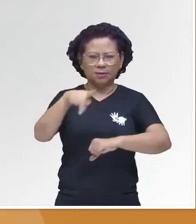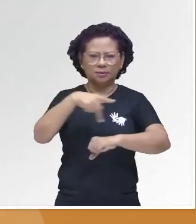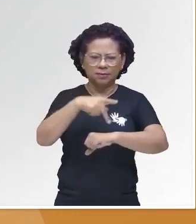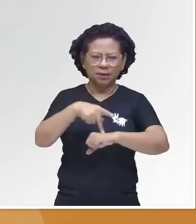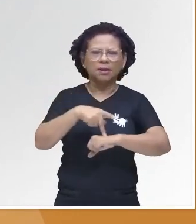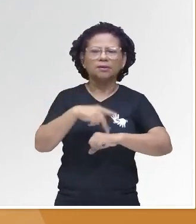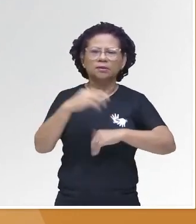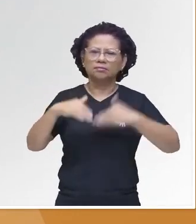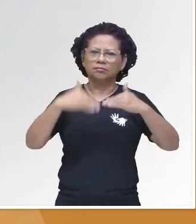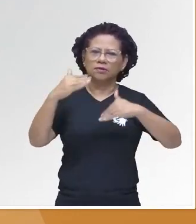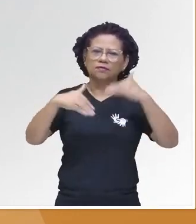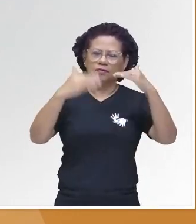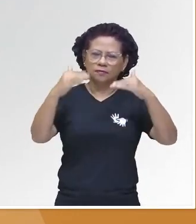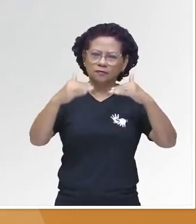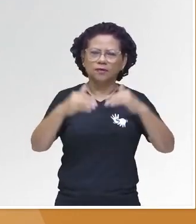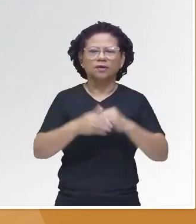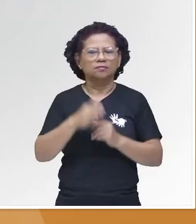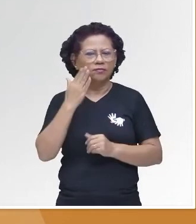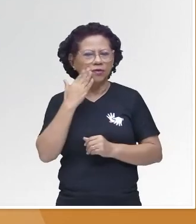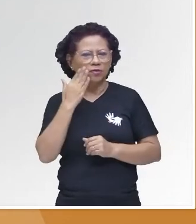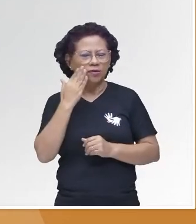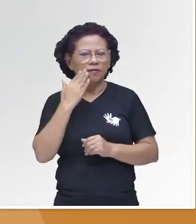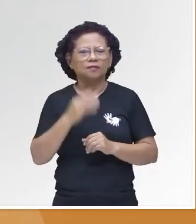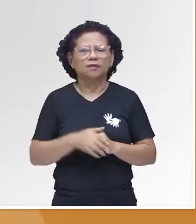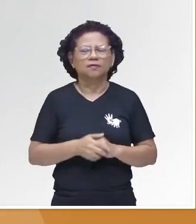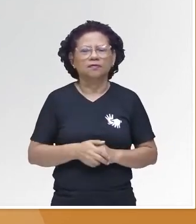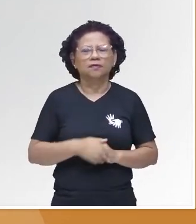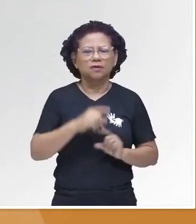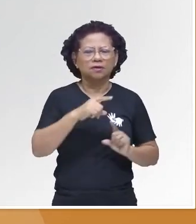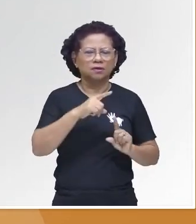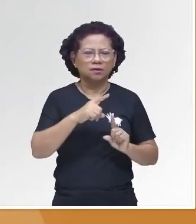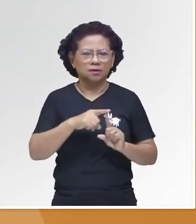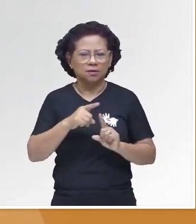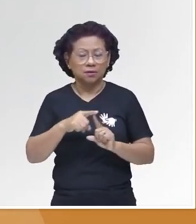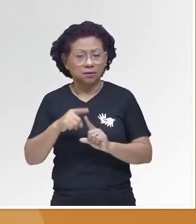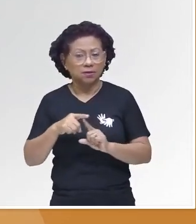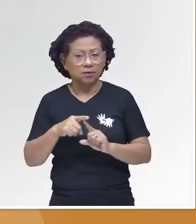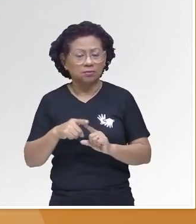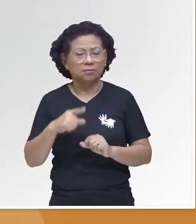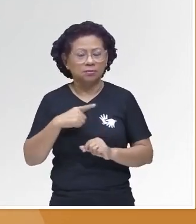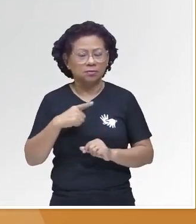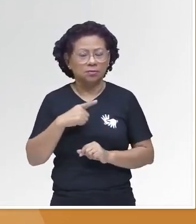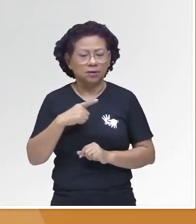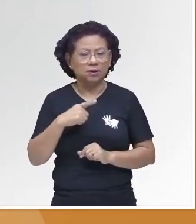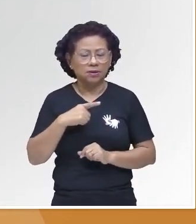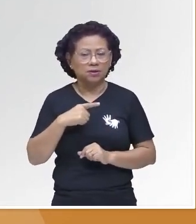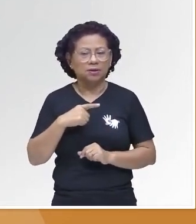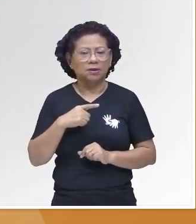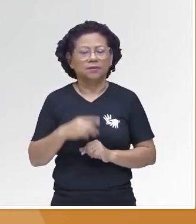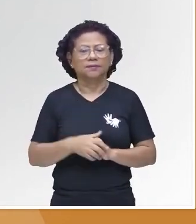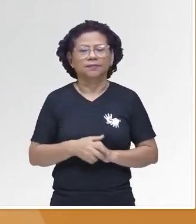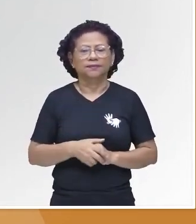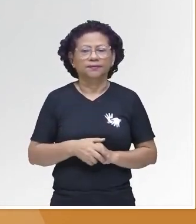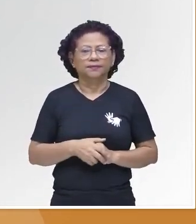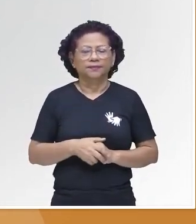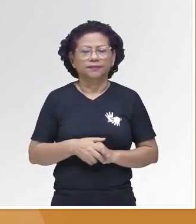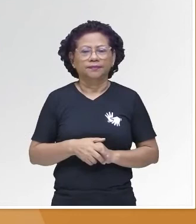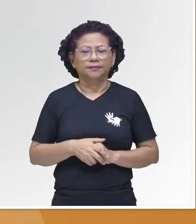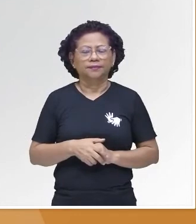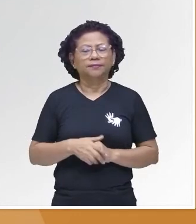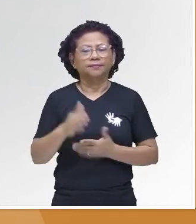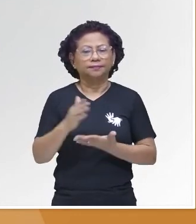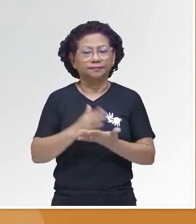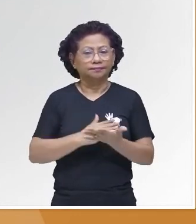limpas, mas no decorrer da aula nós vamos verificar que algumas necessitam ali de altos investimentos, o que impede,